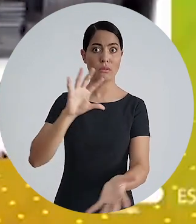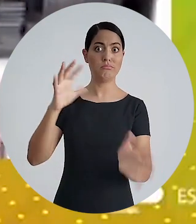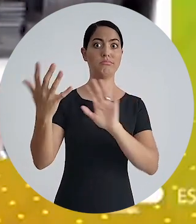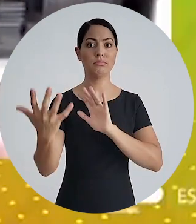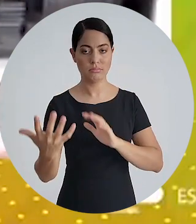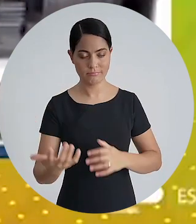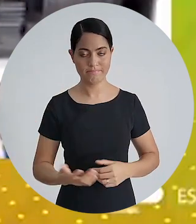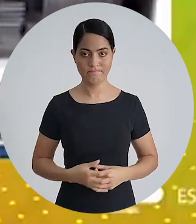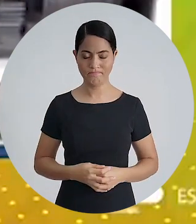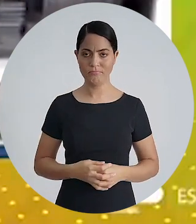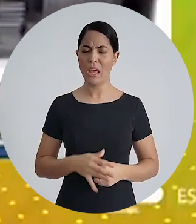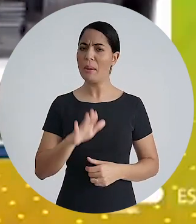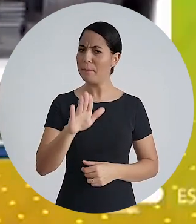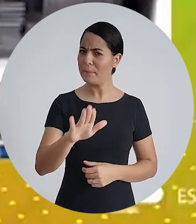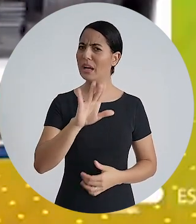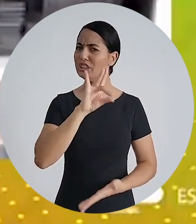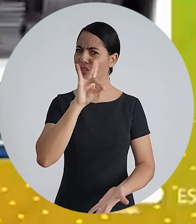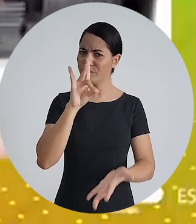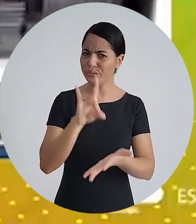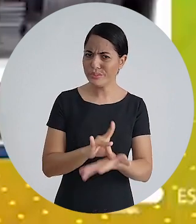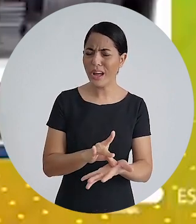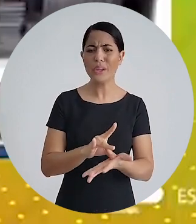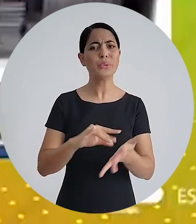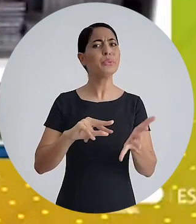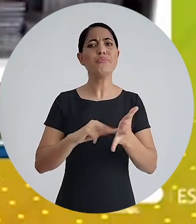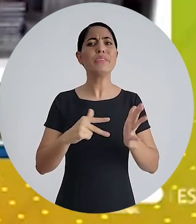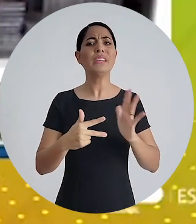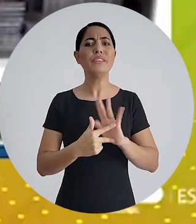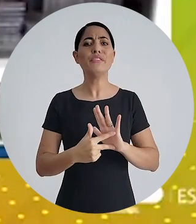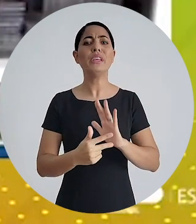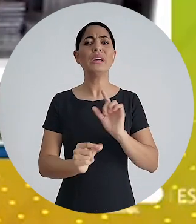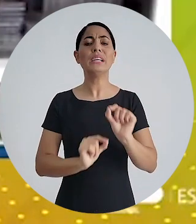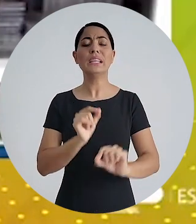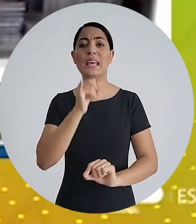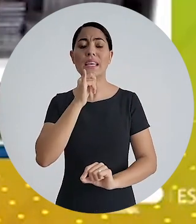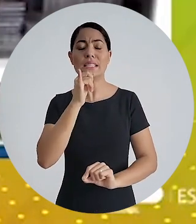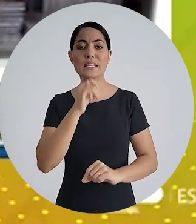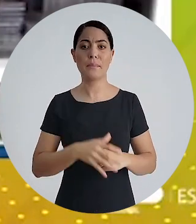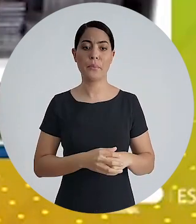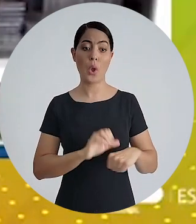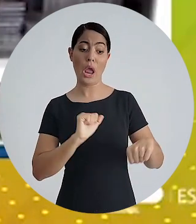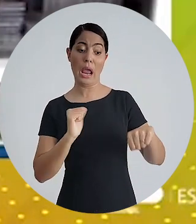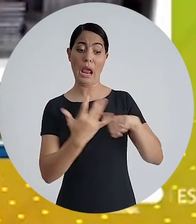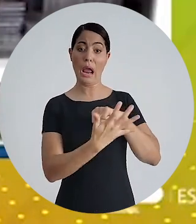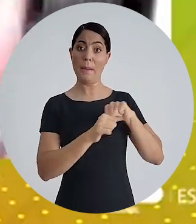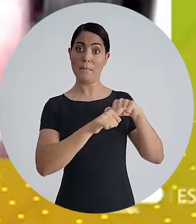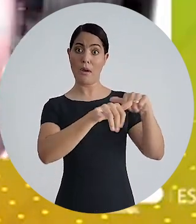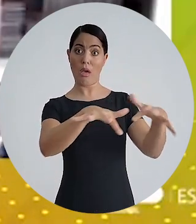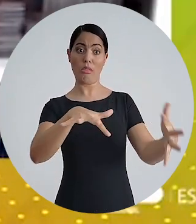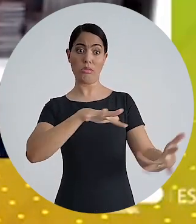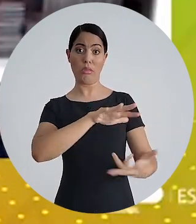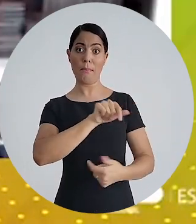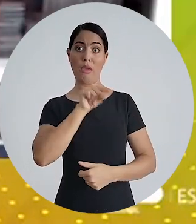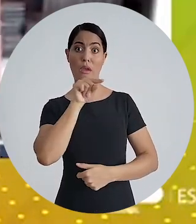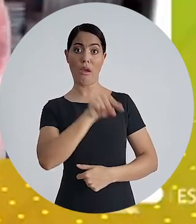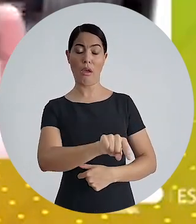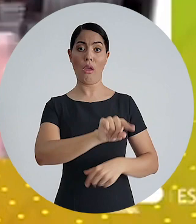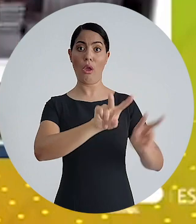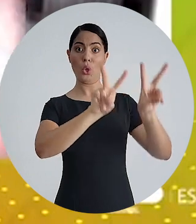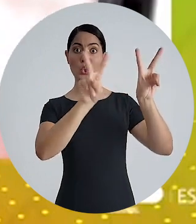Isso, logicamente, não quer dizer que você vai invocar a pandemia como uma espécie